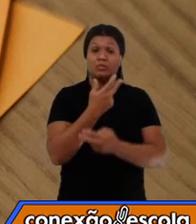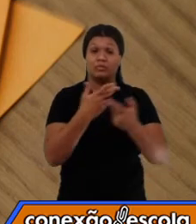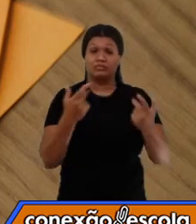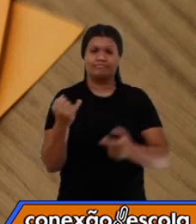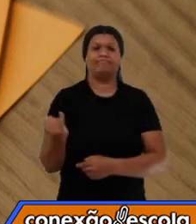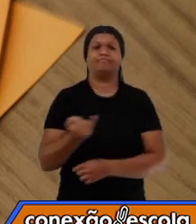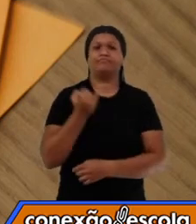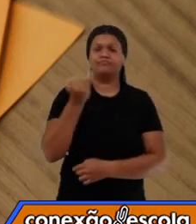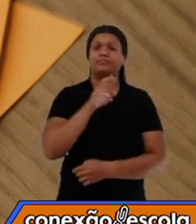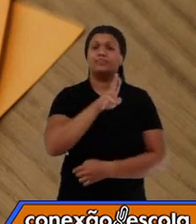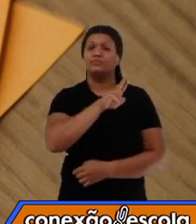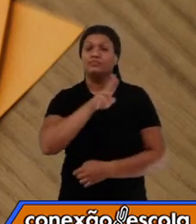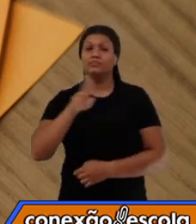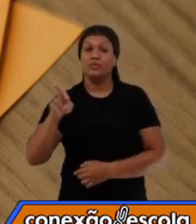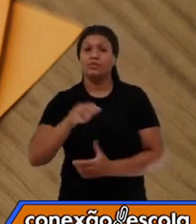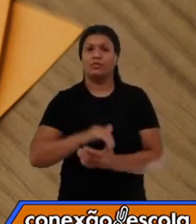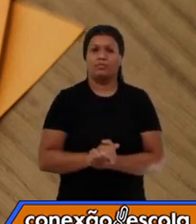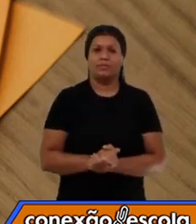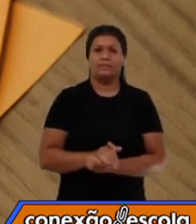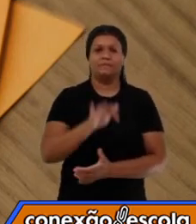importante que se chama